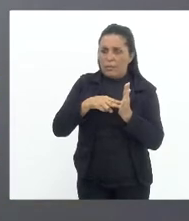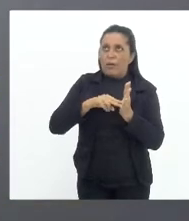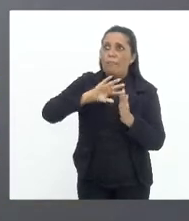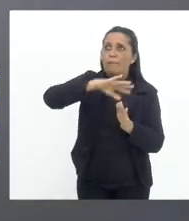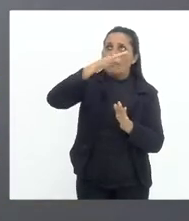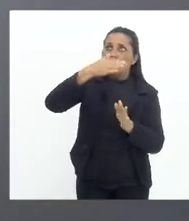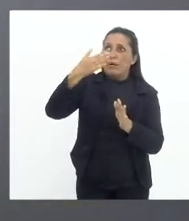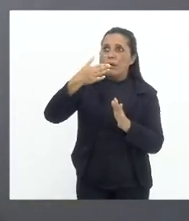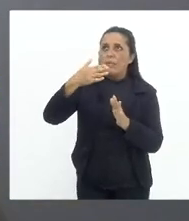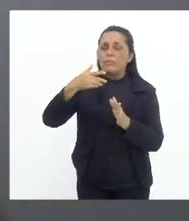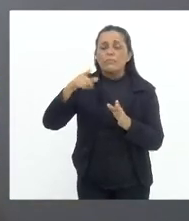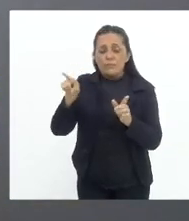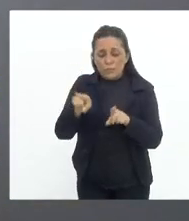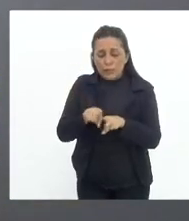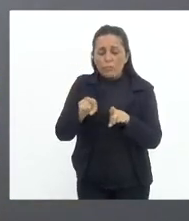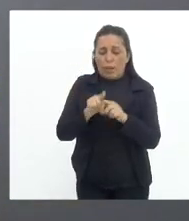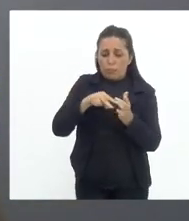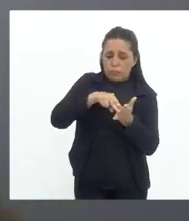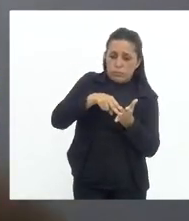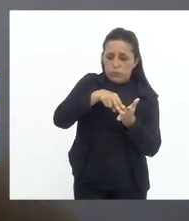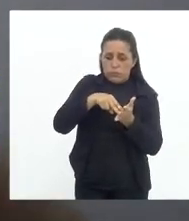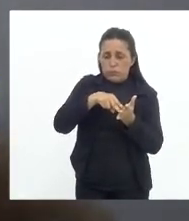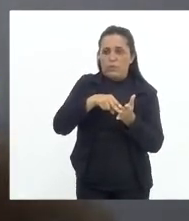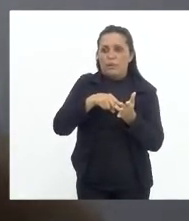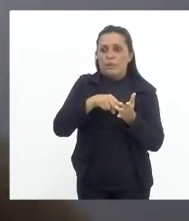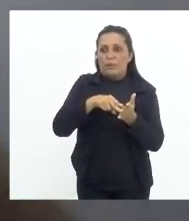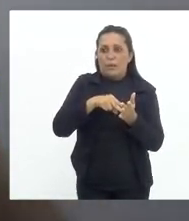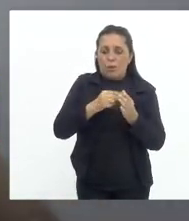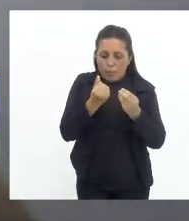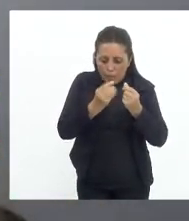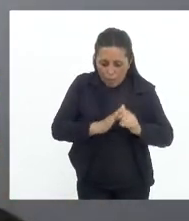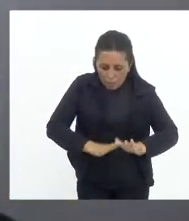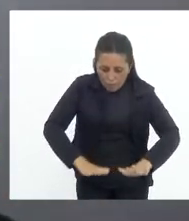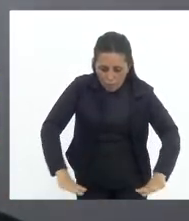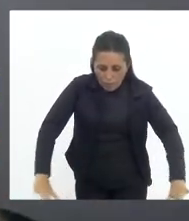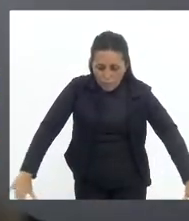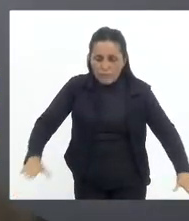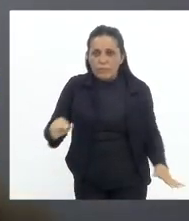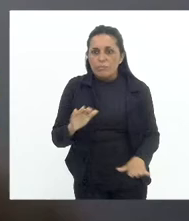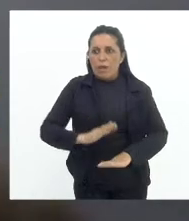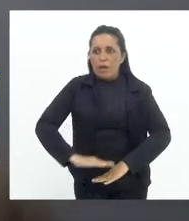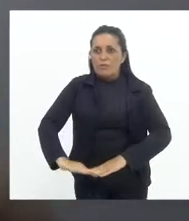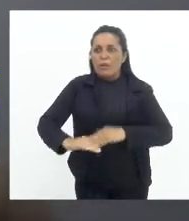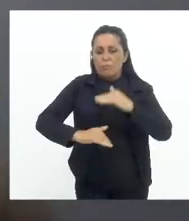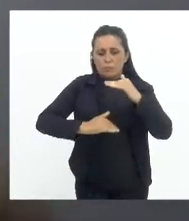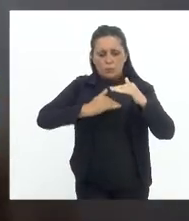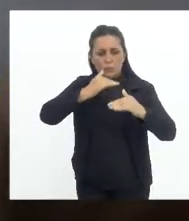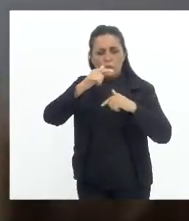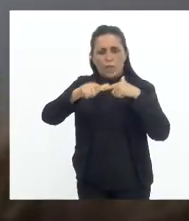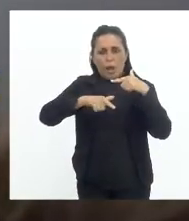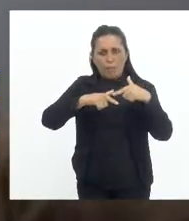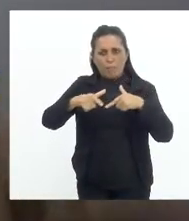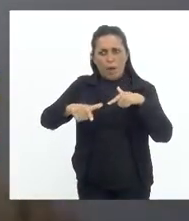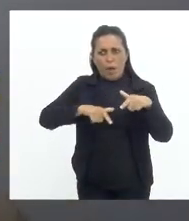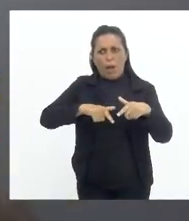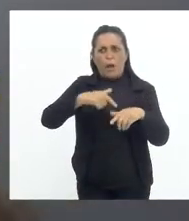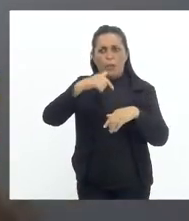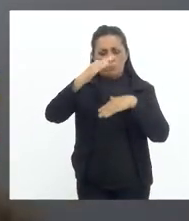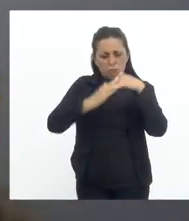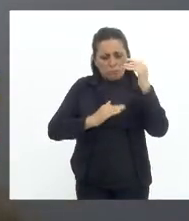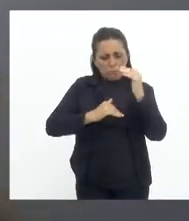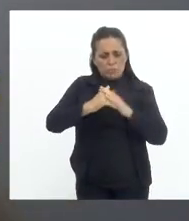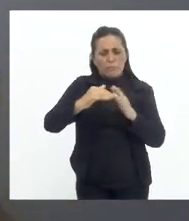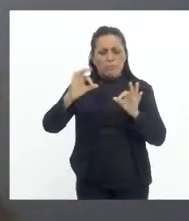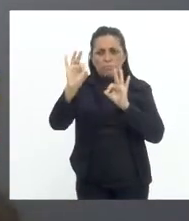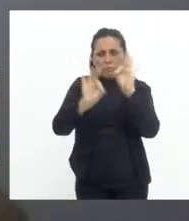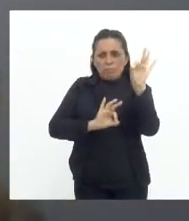montanha for marcada que era o também resistente para viver na Baixada de Restinga desenvolveu esse trabalho criou a sua